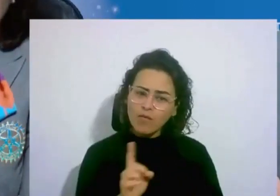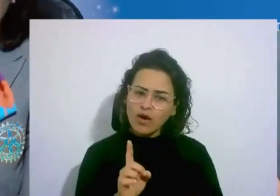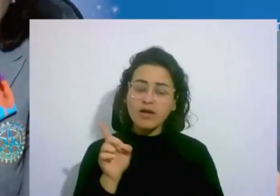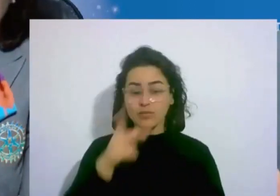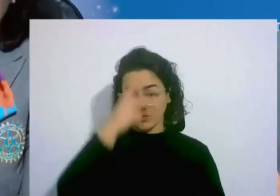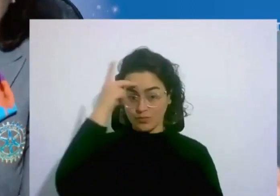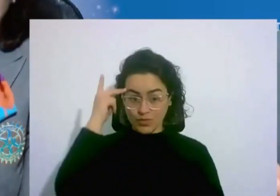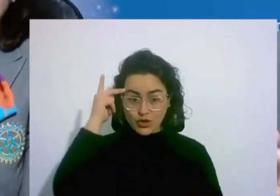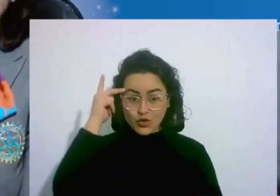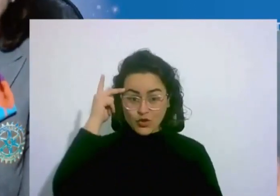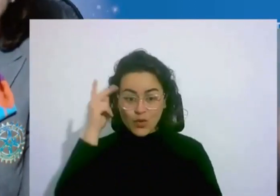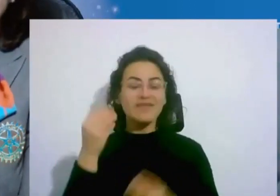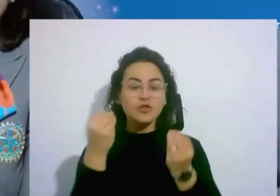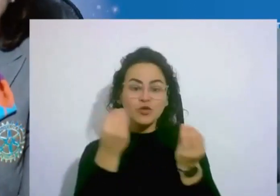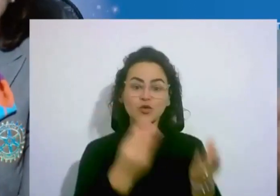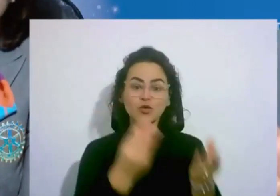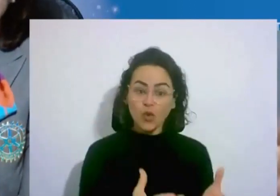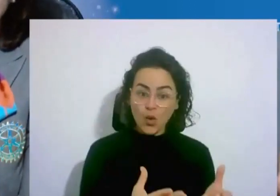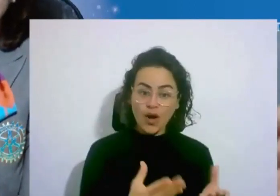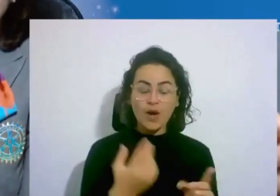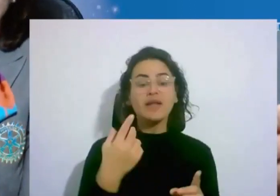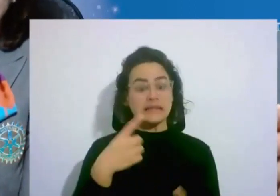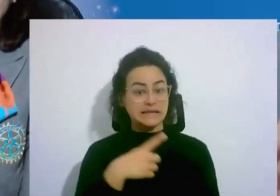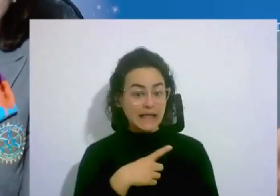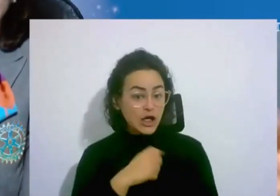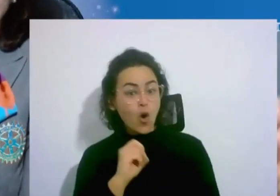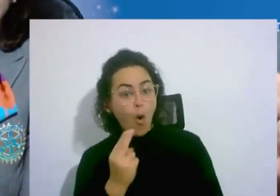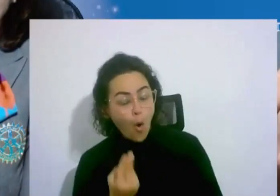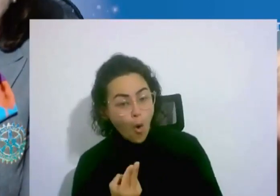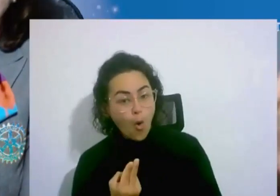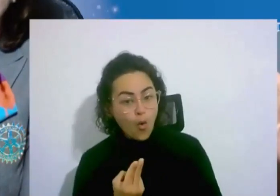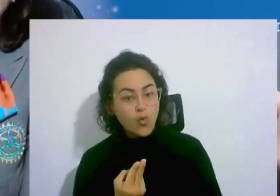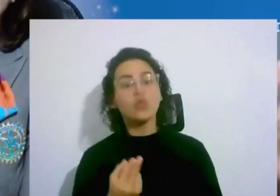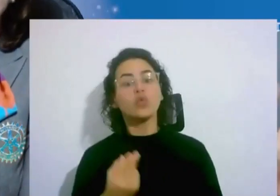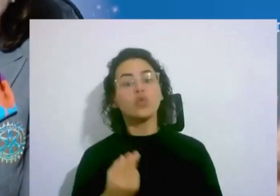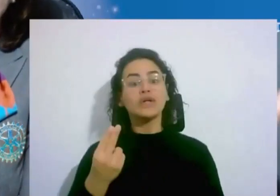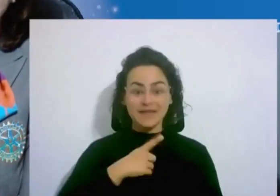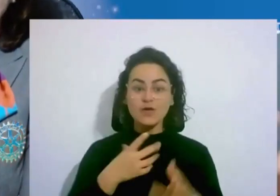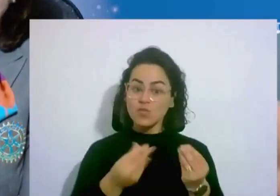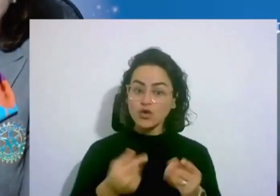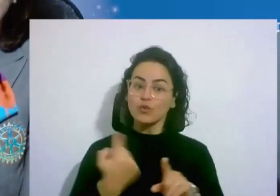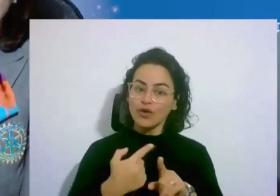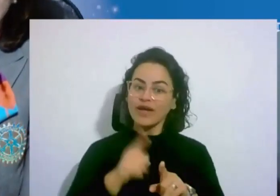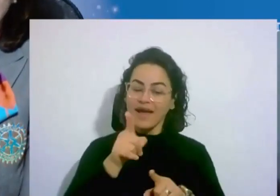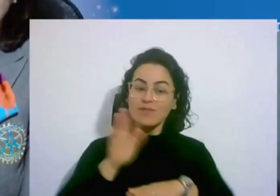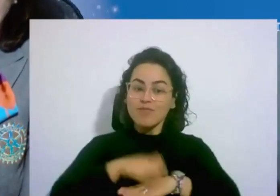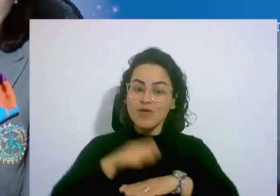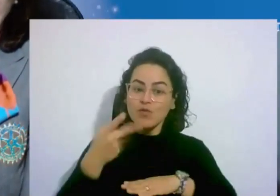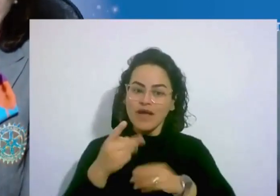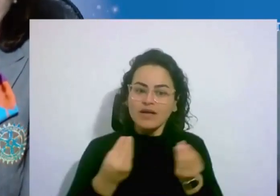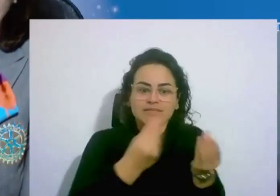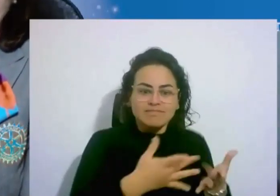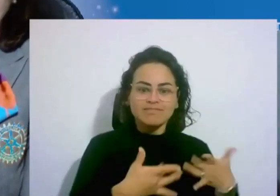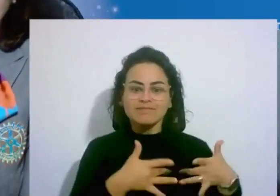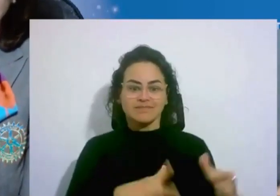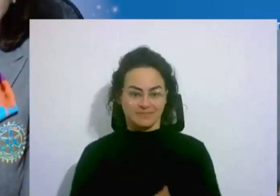porque doa ou doa porque tem? A gente tem que entender esse jogo que o companheiro Shimuta